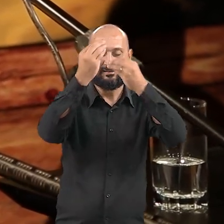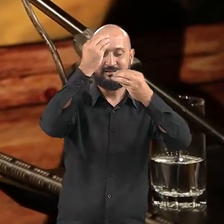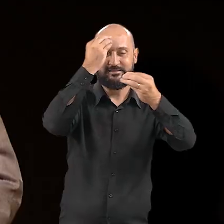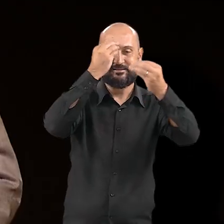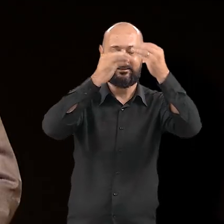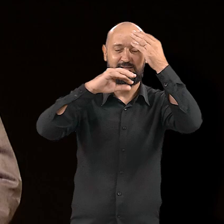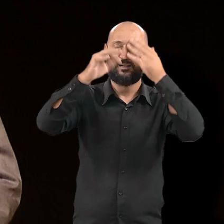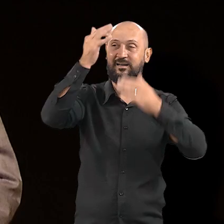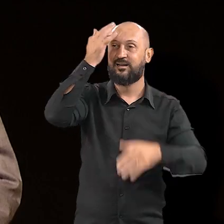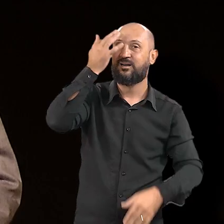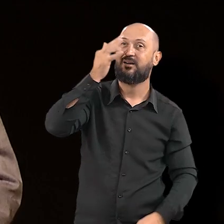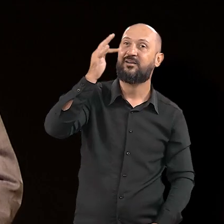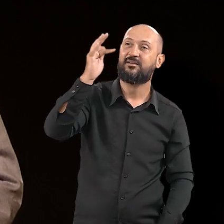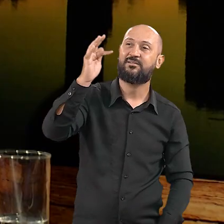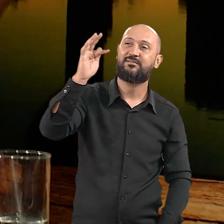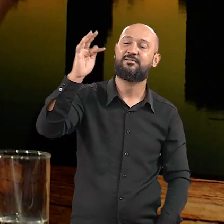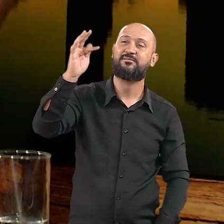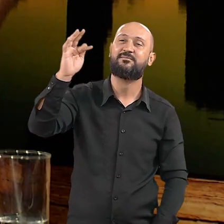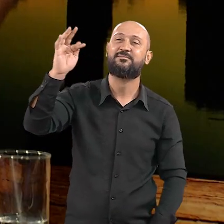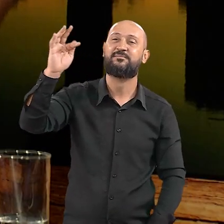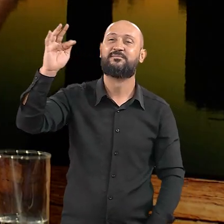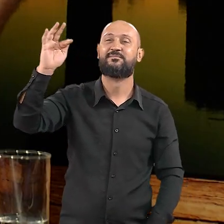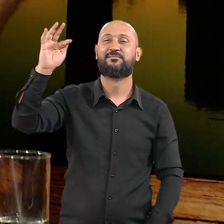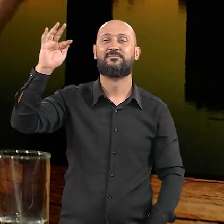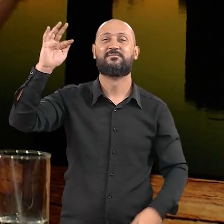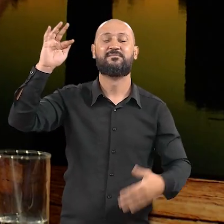alimentar, filosofia,